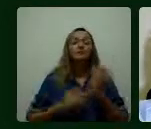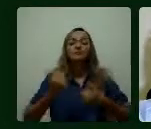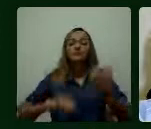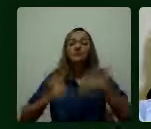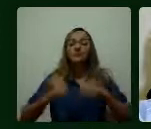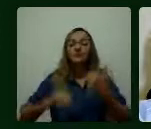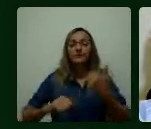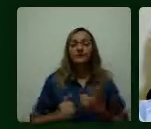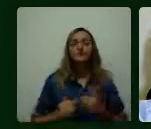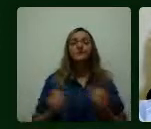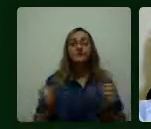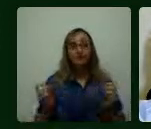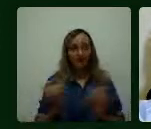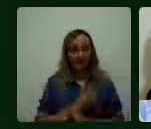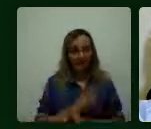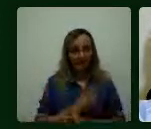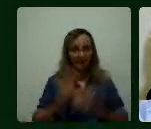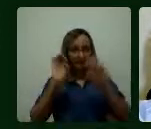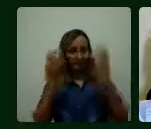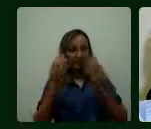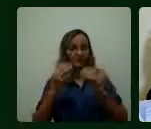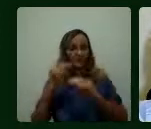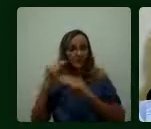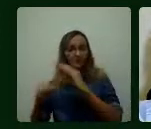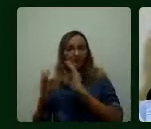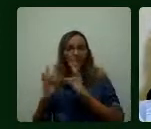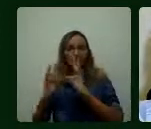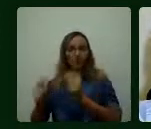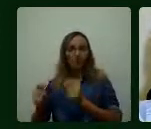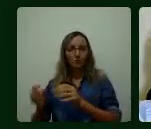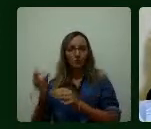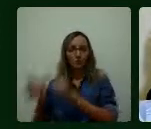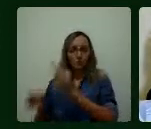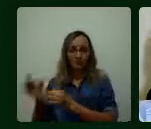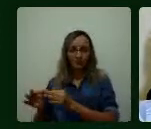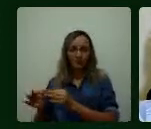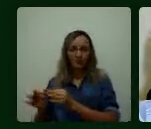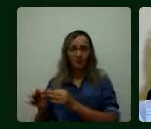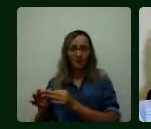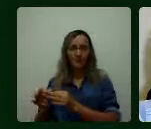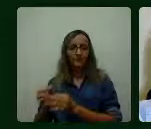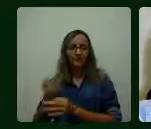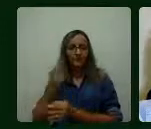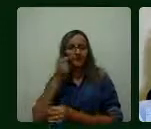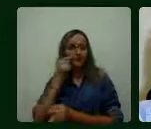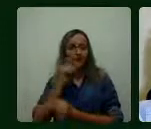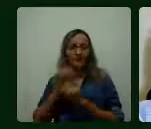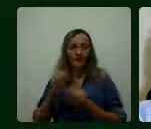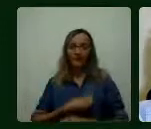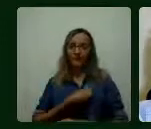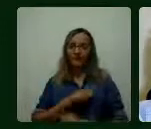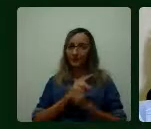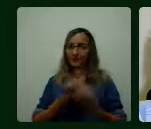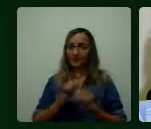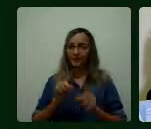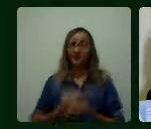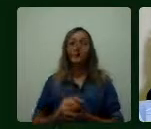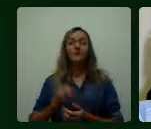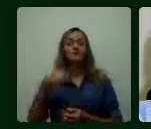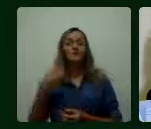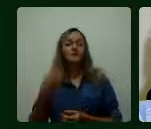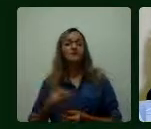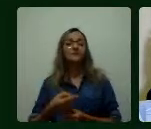dessa solução para a sociedade e a apresentação em si de como vocês formataram esse projeto. Então, o que,